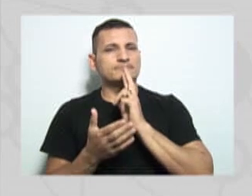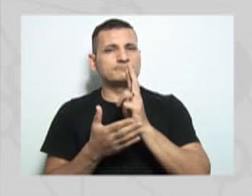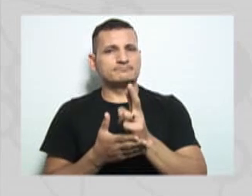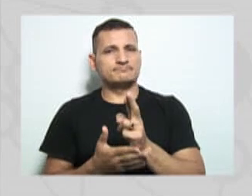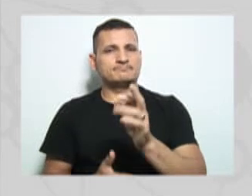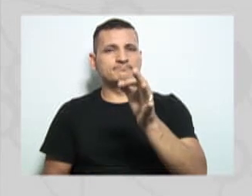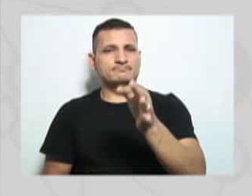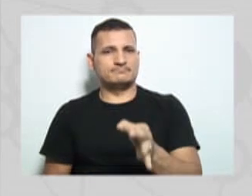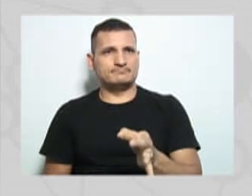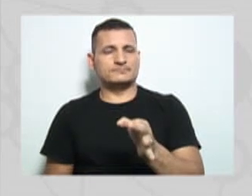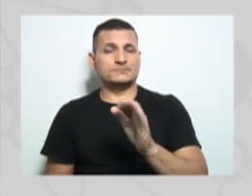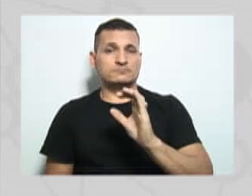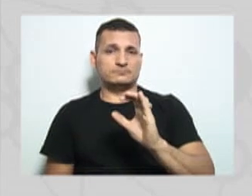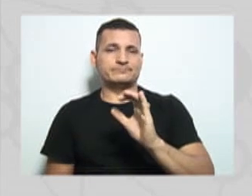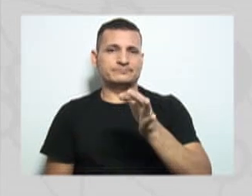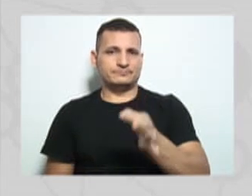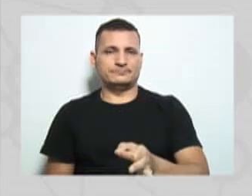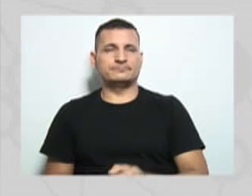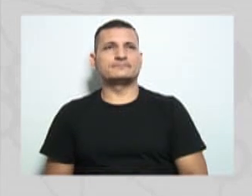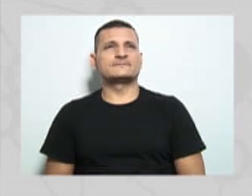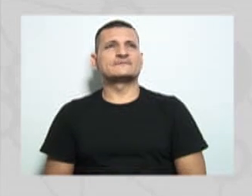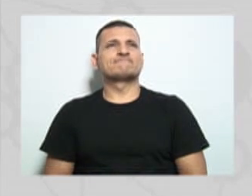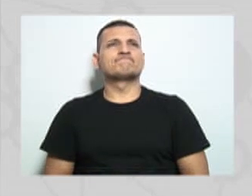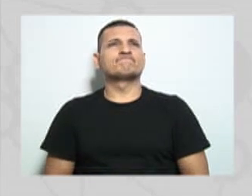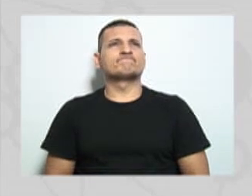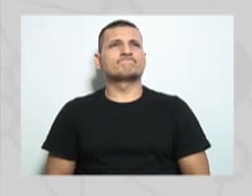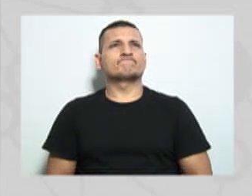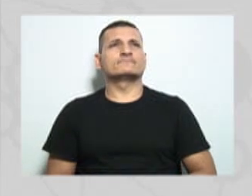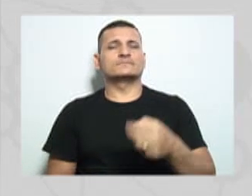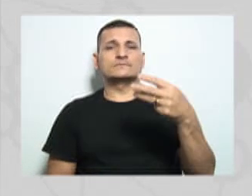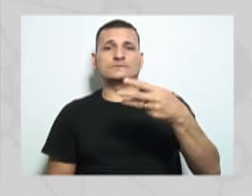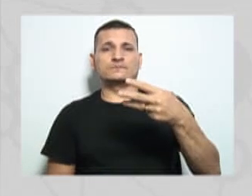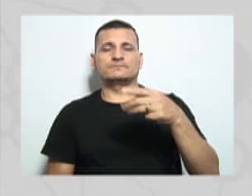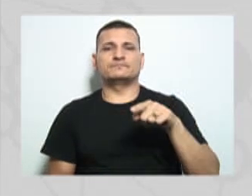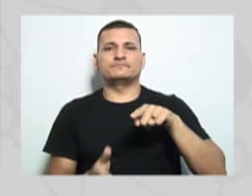C mesmo. Então vamos agora para a questão 3, que é um pouquinho extensa.